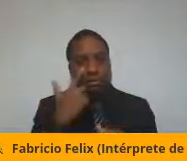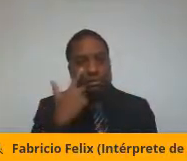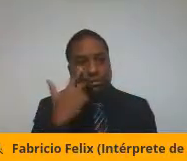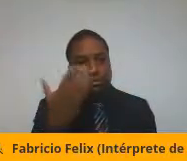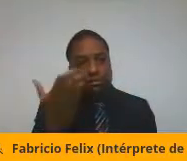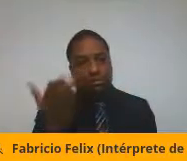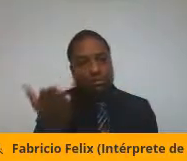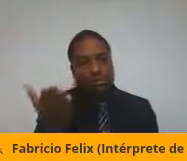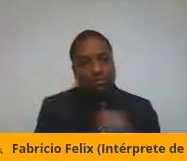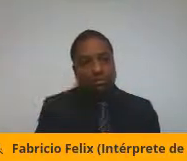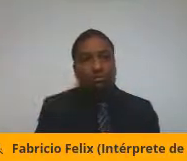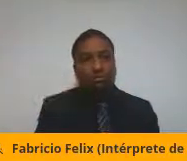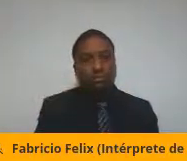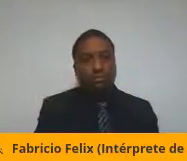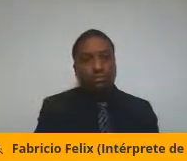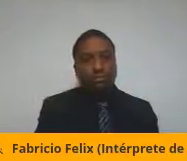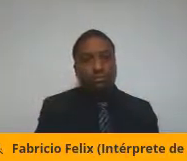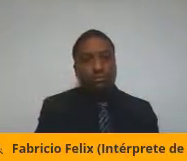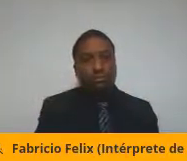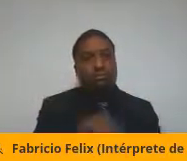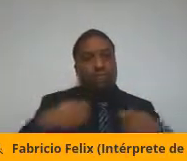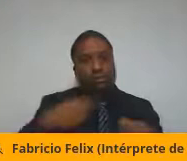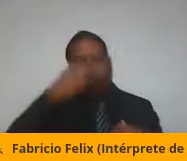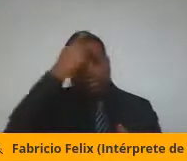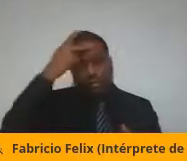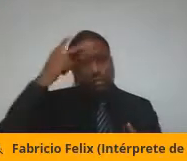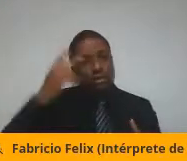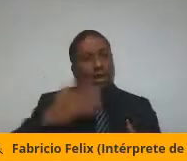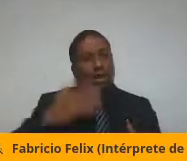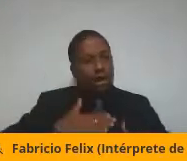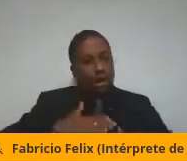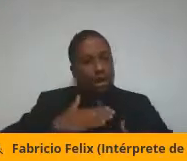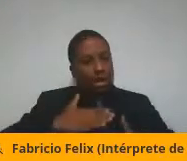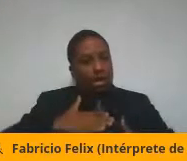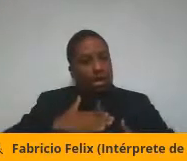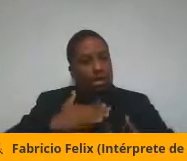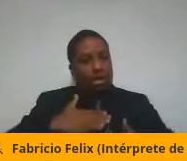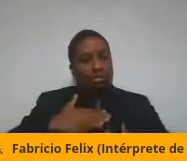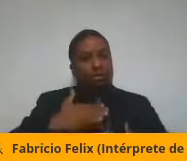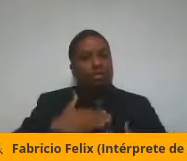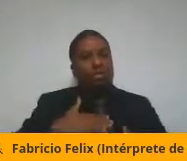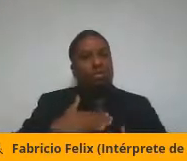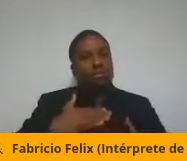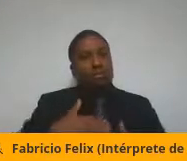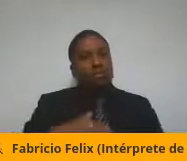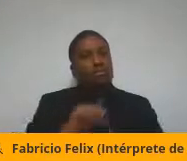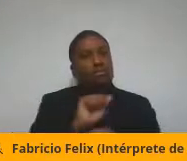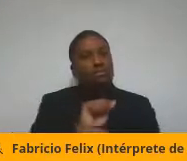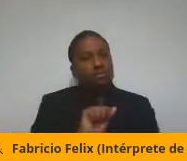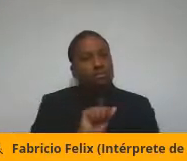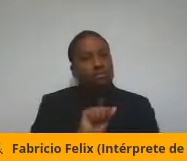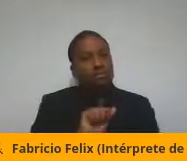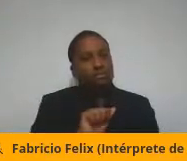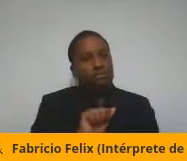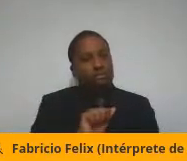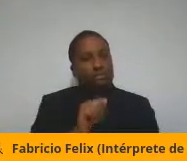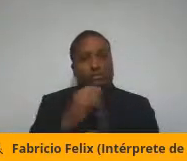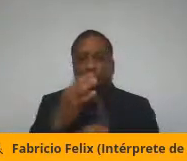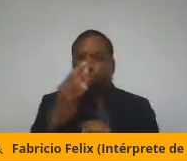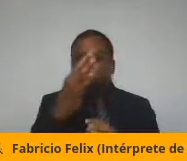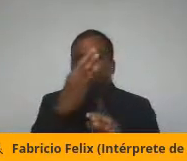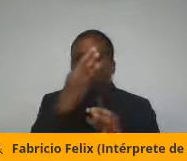Então, a pessoa tem que estar bem tranquila, ela não pode estar mexendo ali, porque vai ser introduzido esse suave por completo,